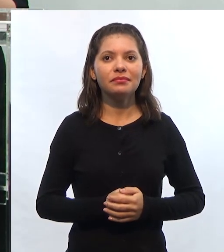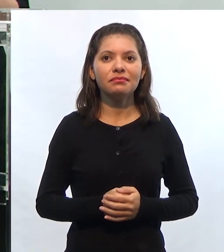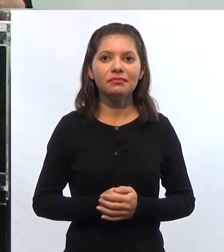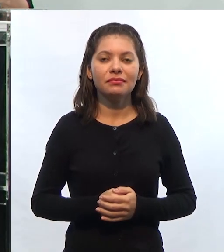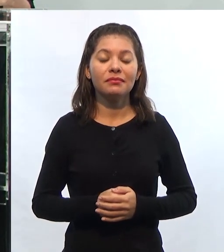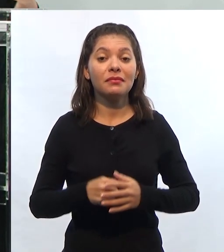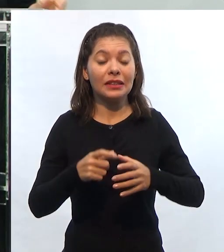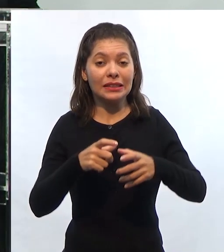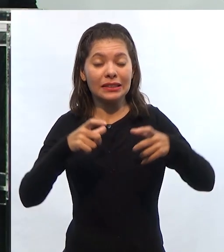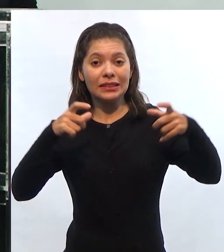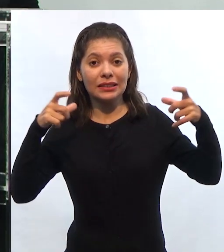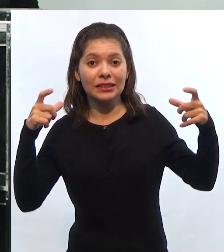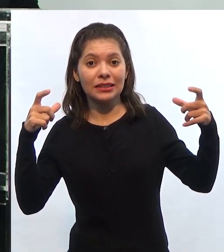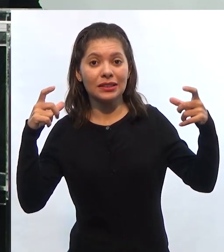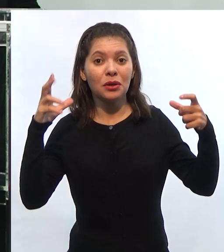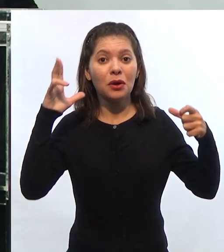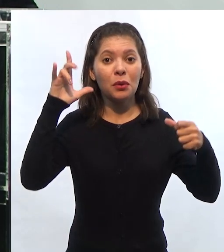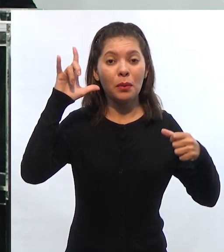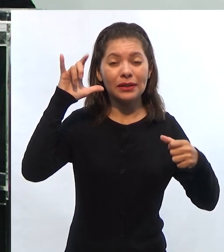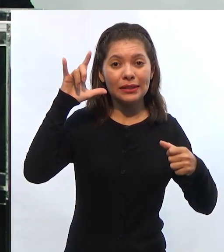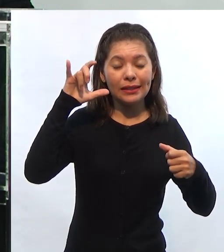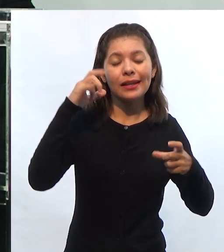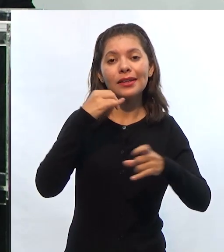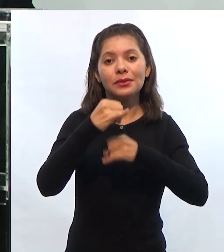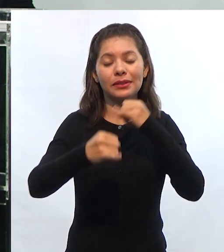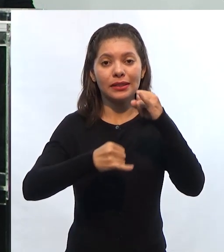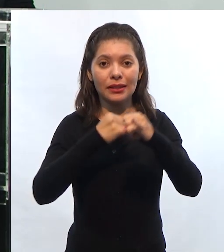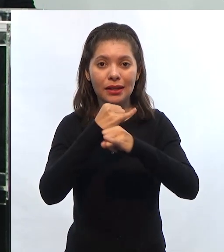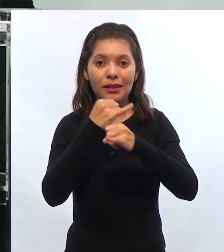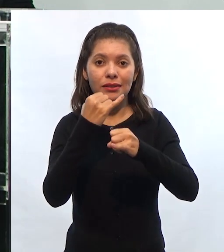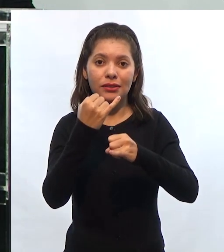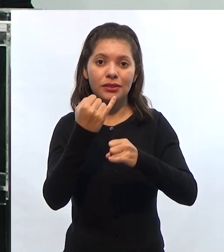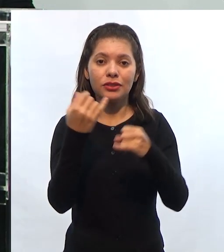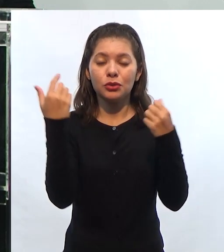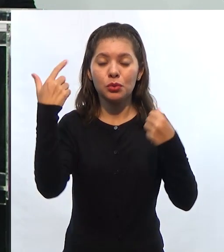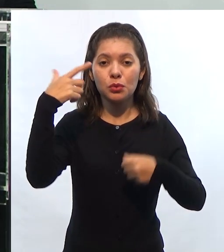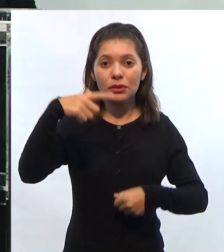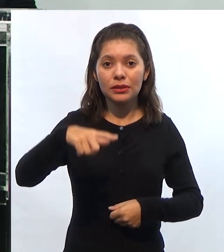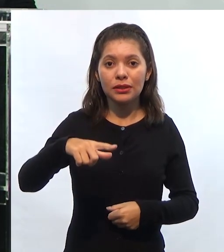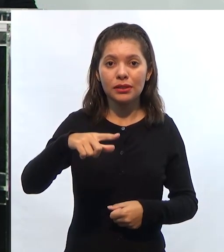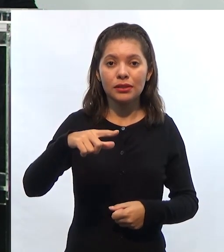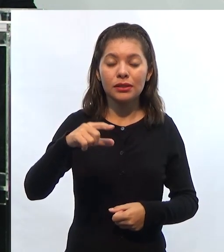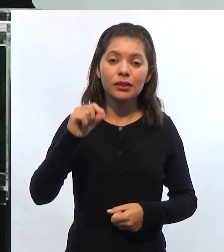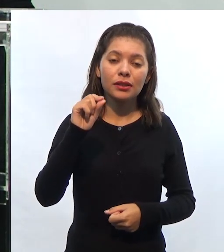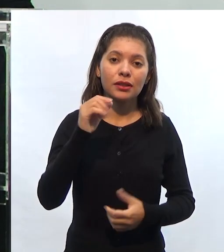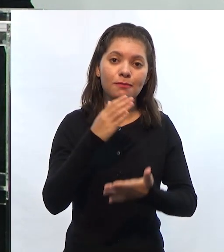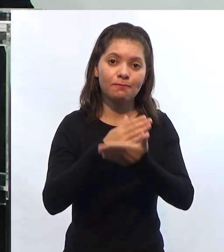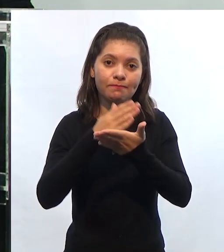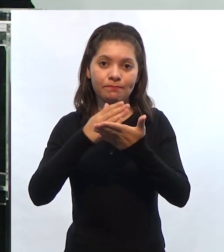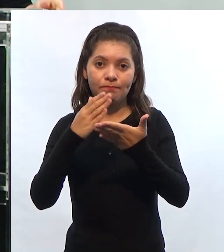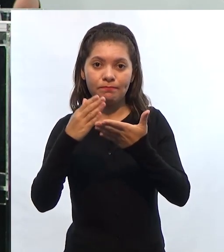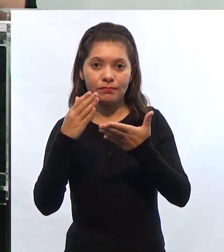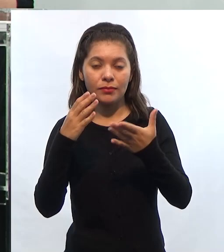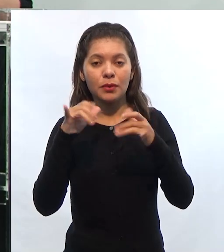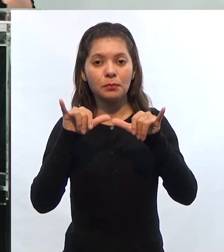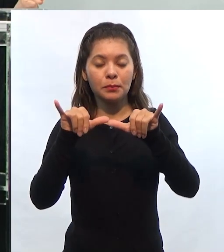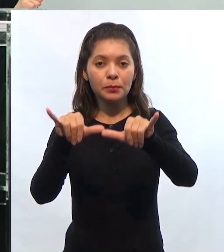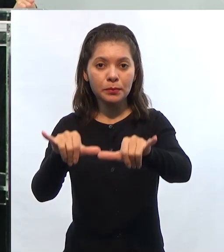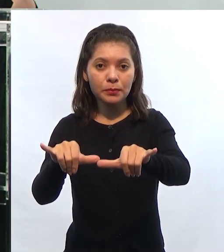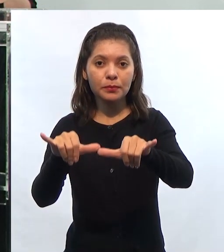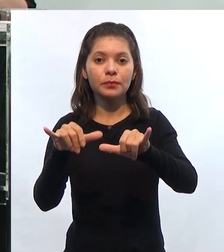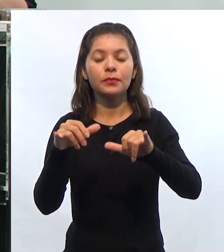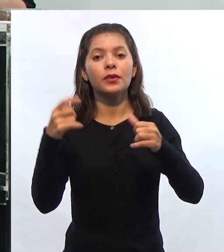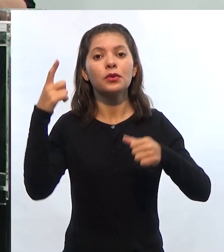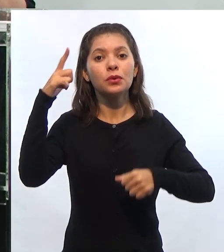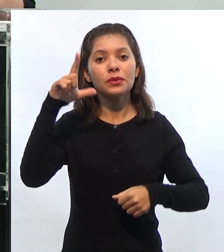E isso é uma tendência cada vez maior. E com as redes sociais, com a internet, a gente consegue também segmentar muito